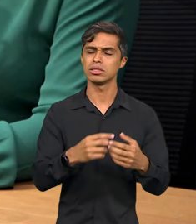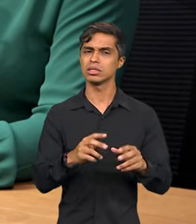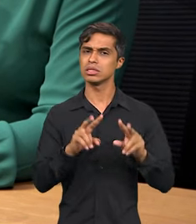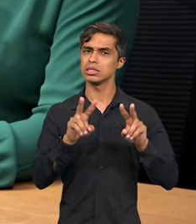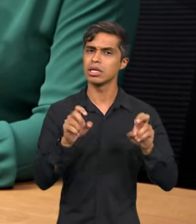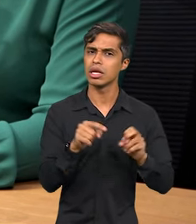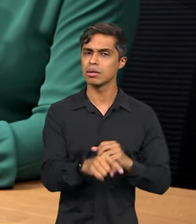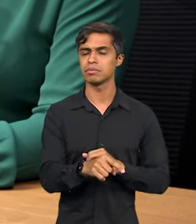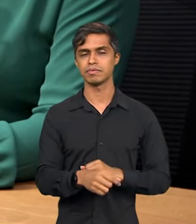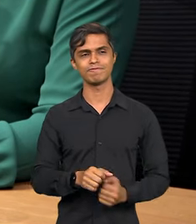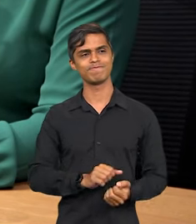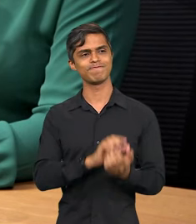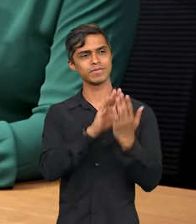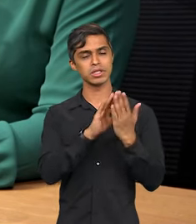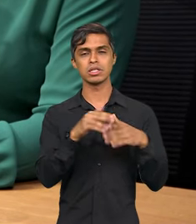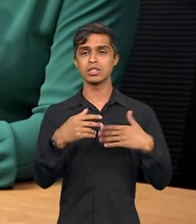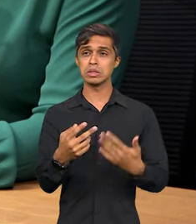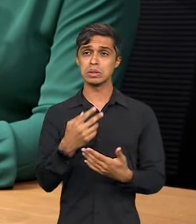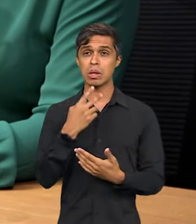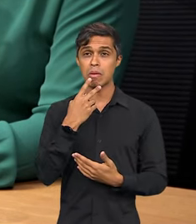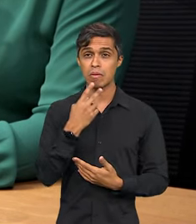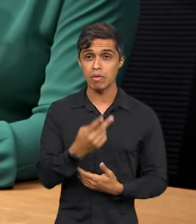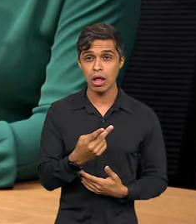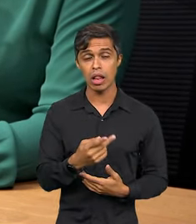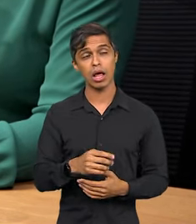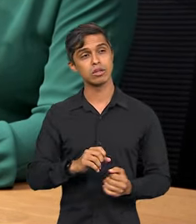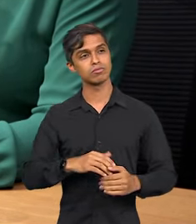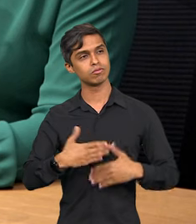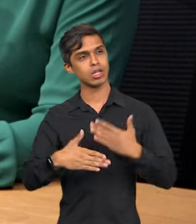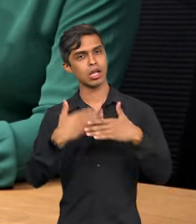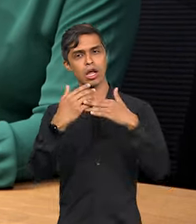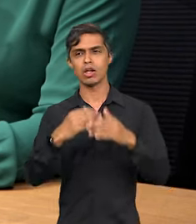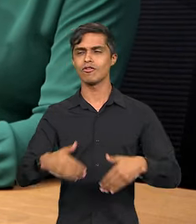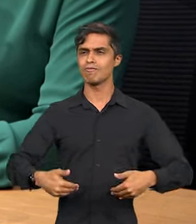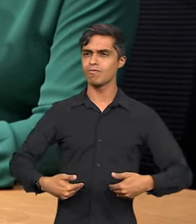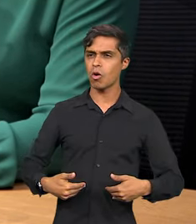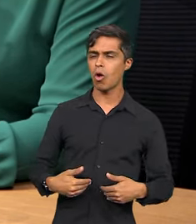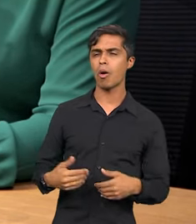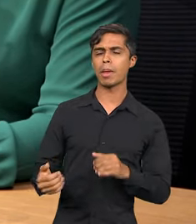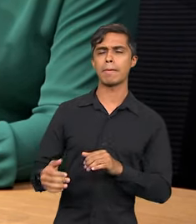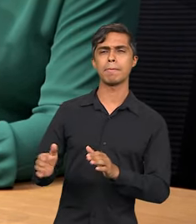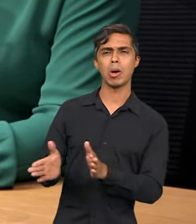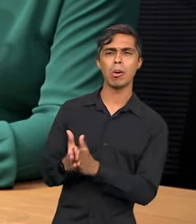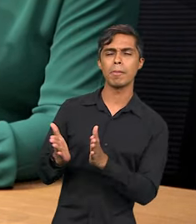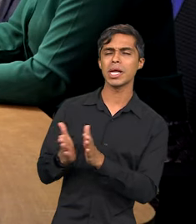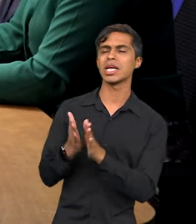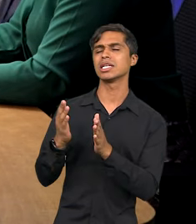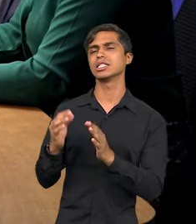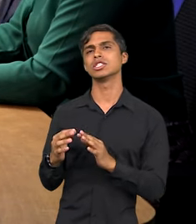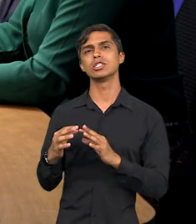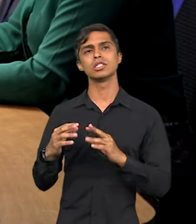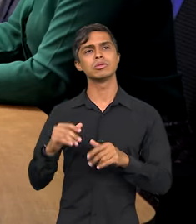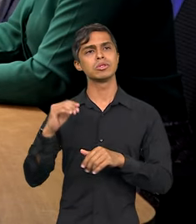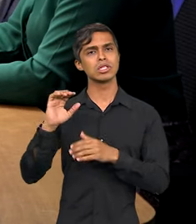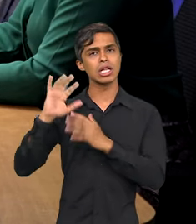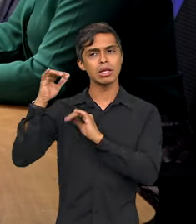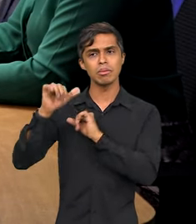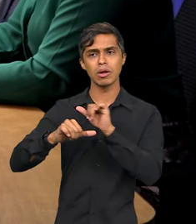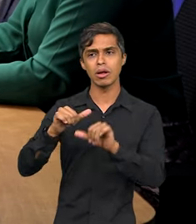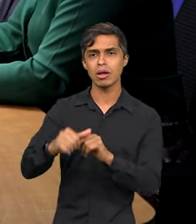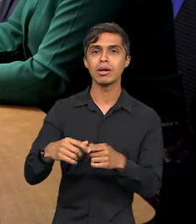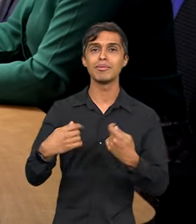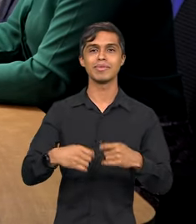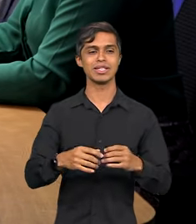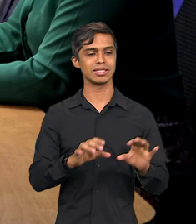e eu acho que não dá para falar em desenvolvimento em combate à fome à pobreza ou até nas mudanças climáticas sem trazer o